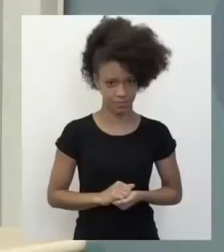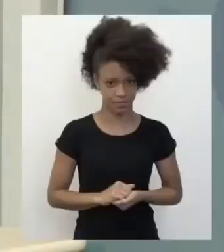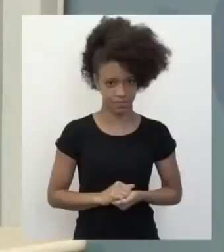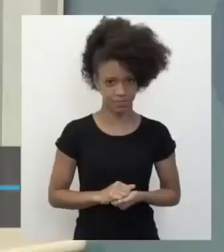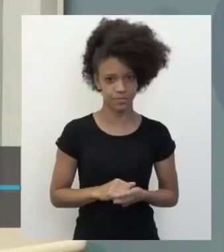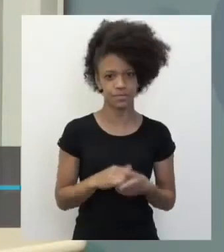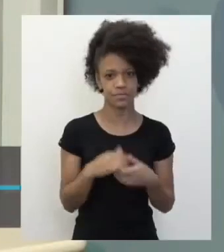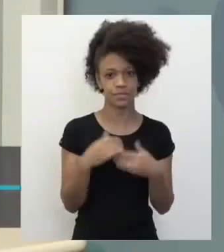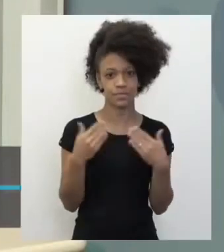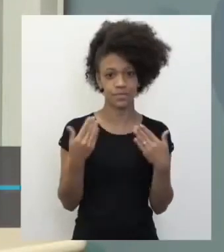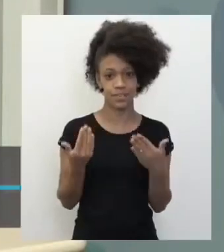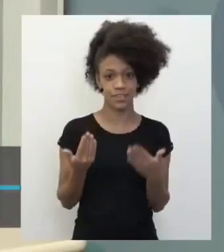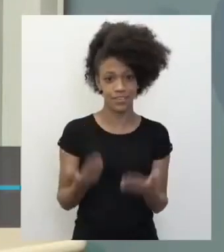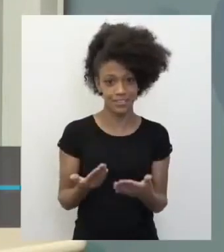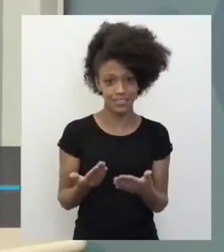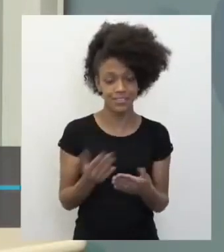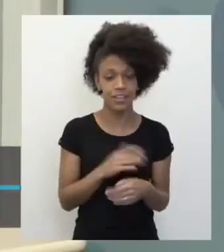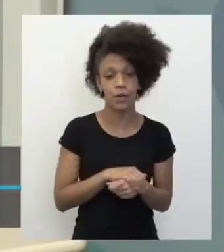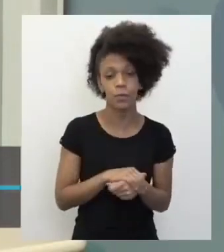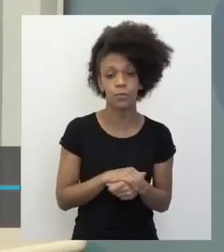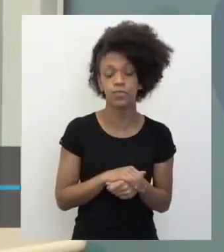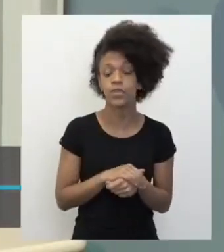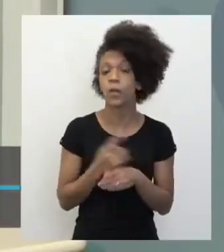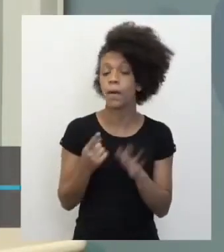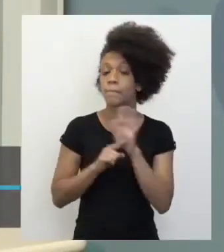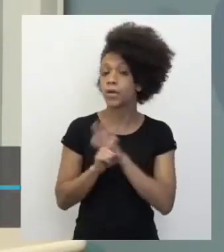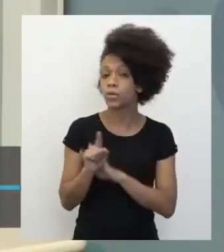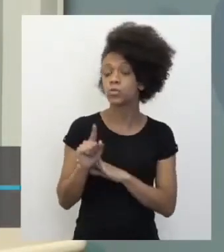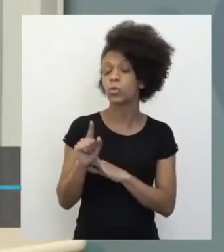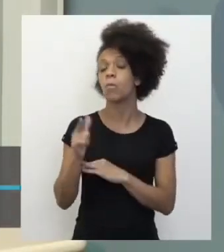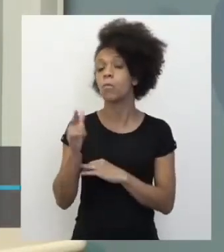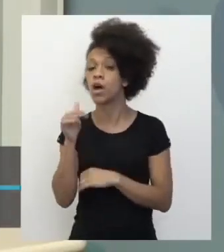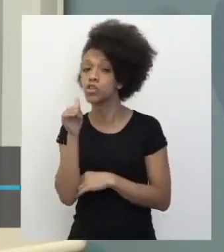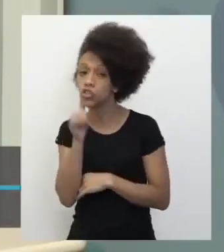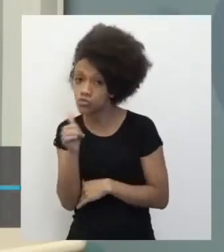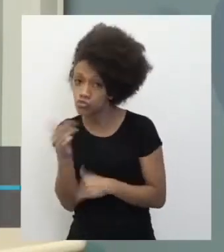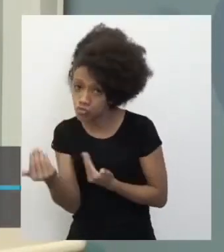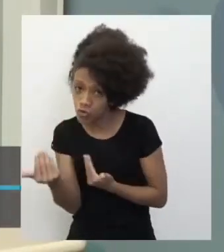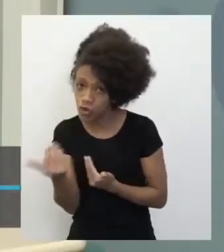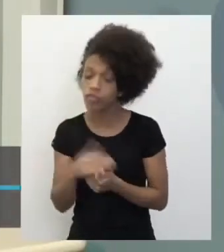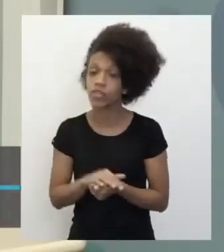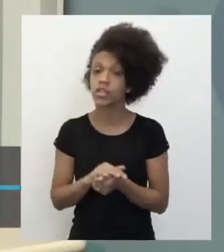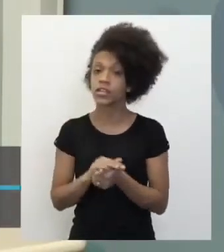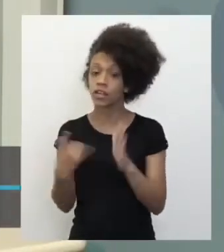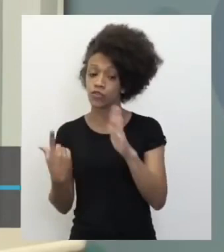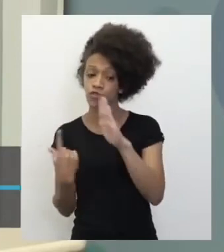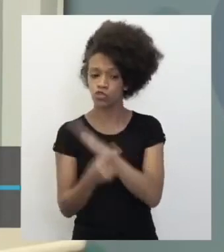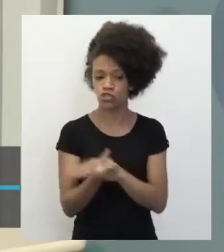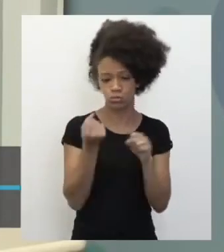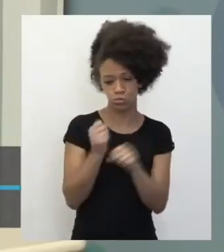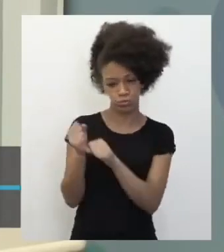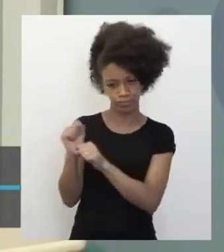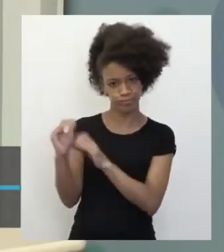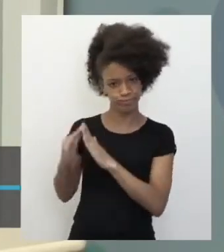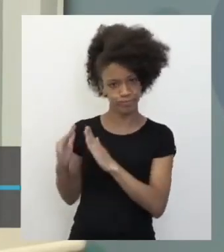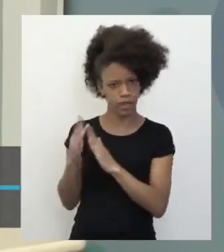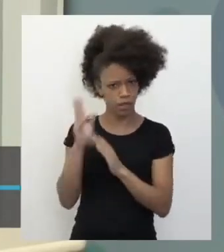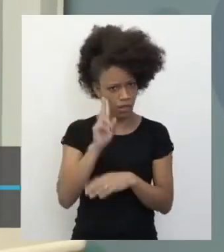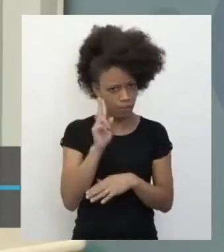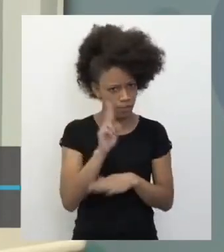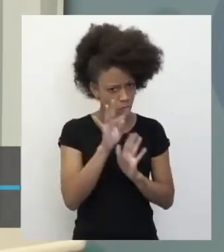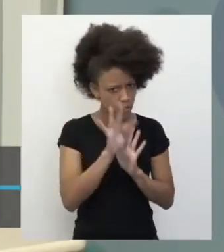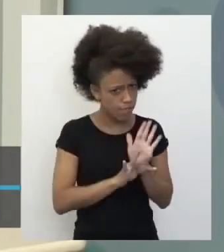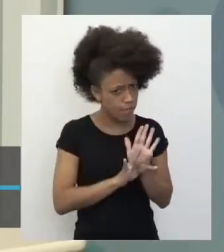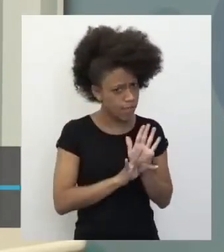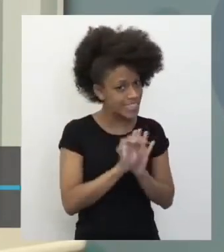Então, a pergunta é, qual a sua opinião em relação a uma jovem que busca o casamento para fugir do serviço doméstico? Lembrando uma coisa, esse texto foi escrito no